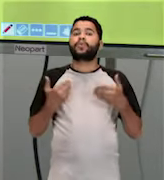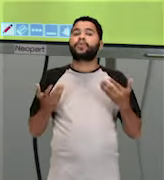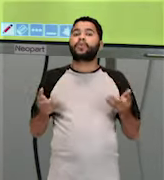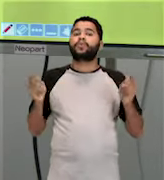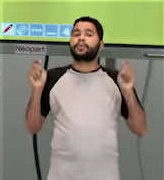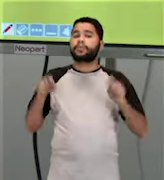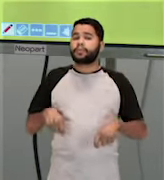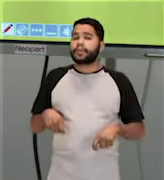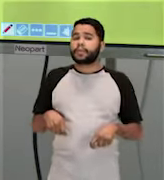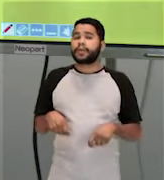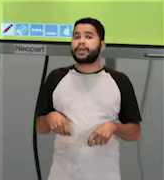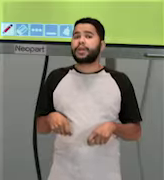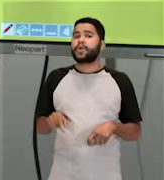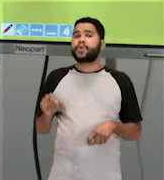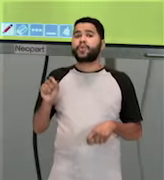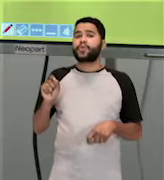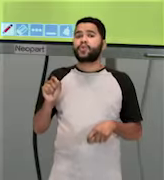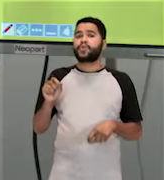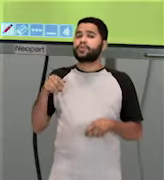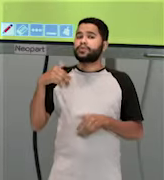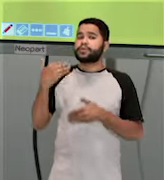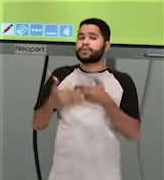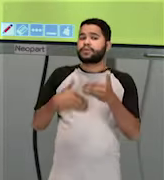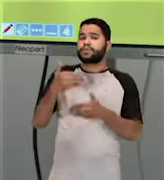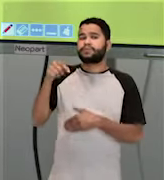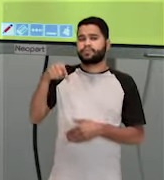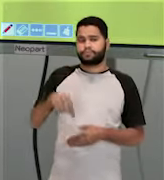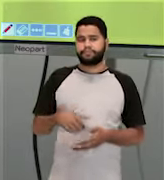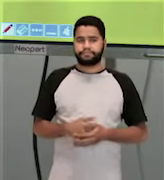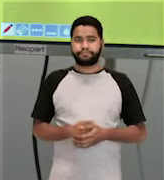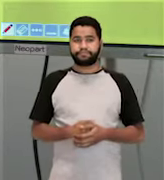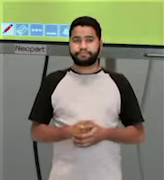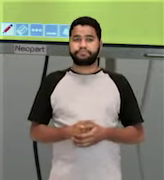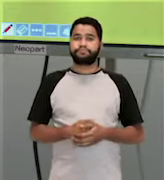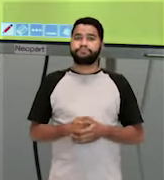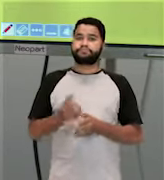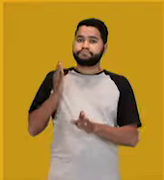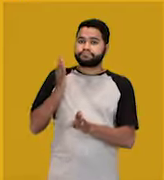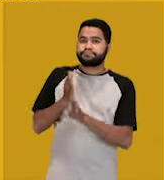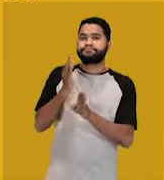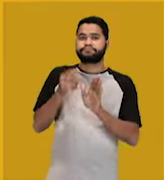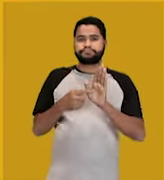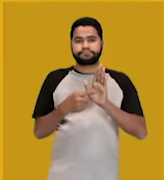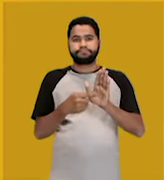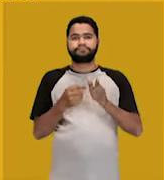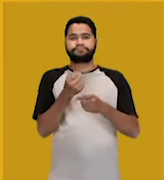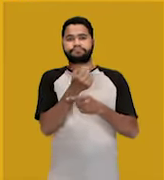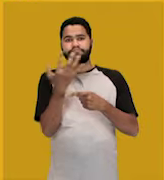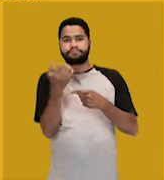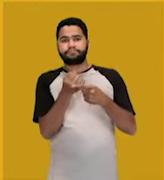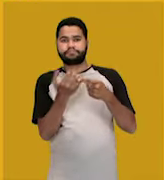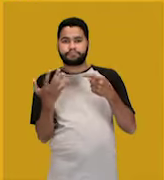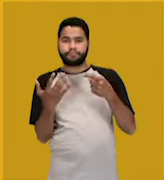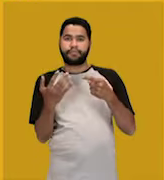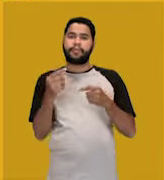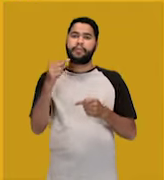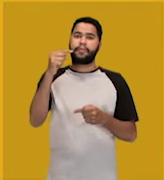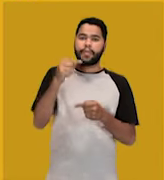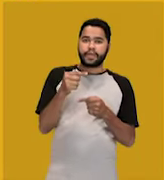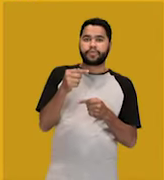habilidade que deverá ser desenvolvida? Identificar e representar frações menores e maiores